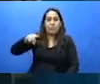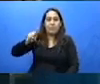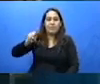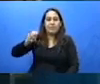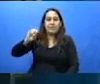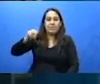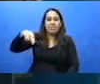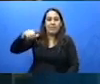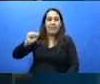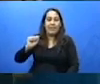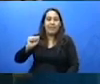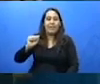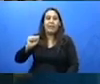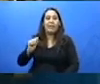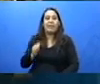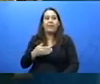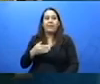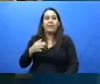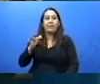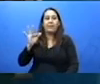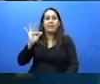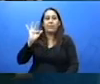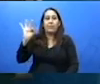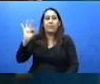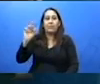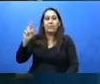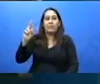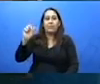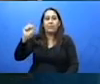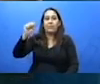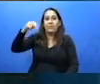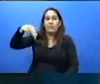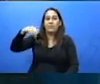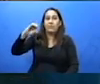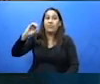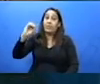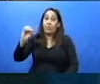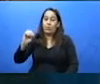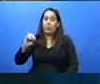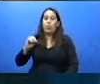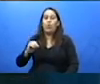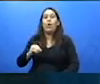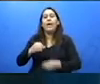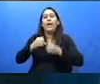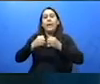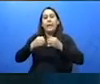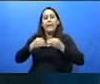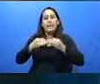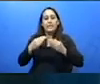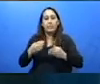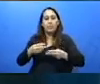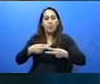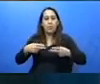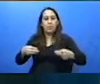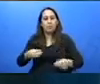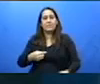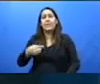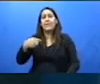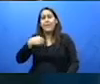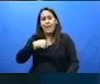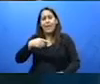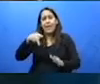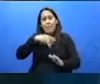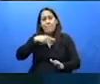uma experiência pessoal, tá? Porque ela contou o que ela viveu, ela